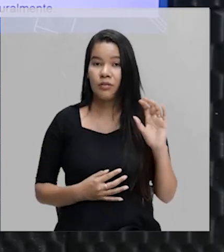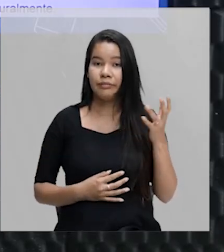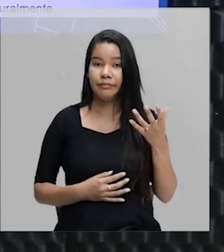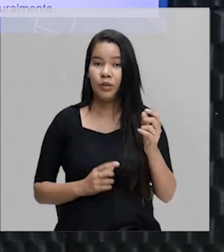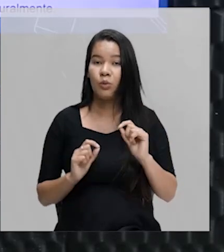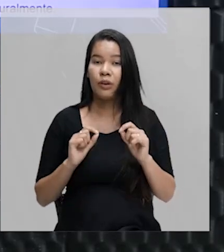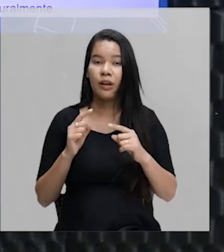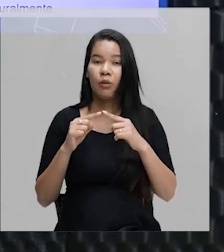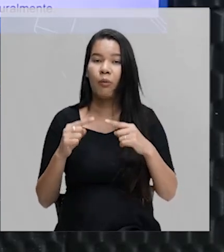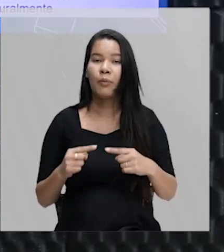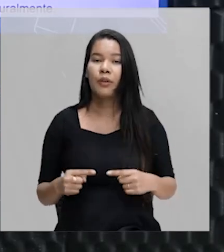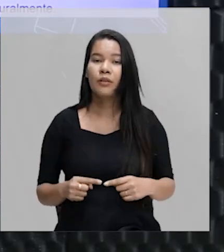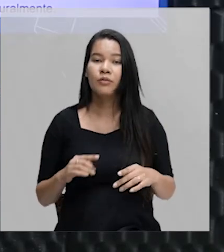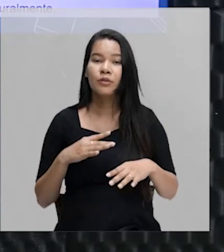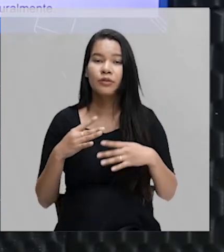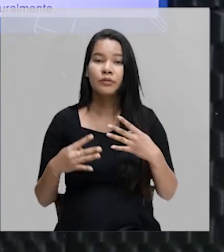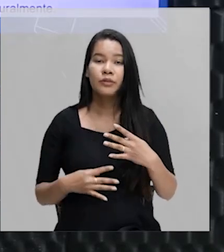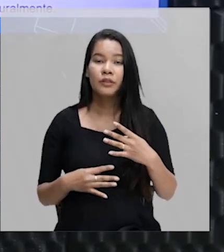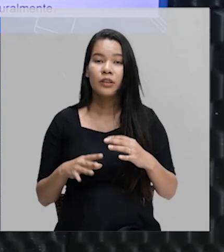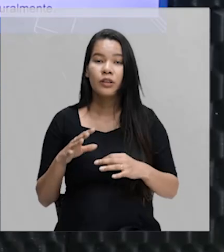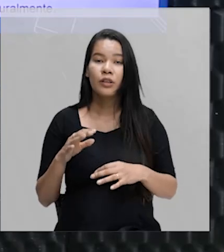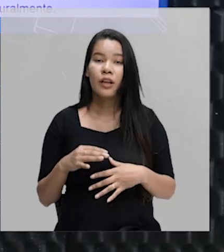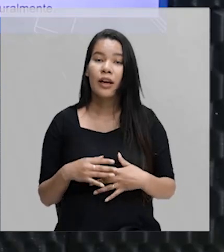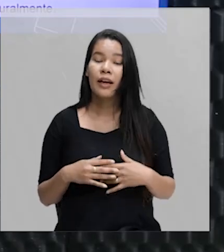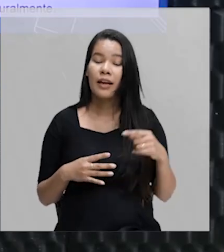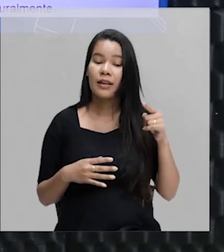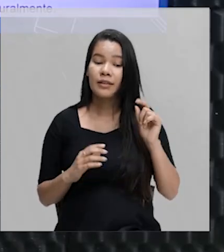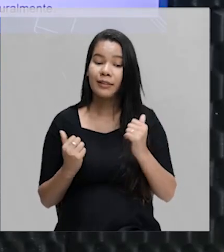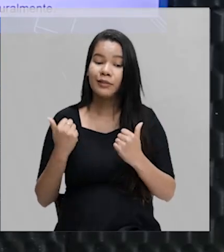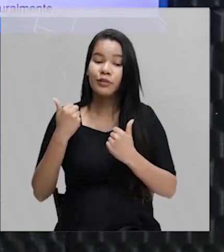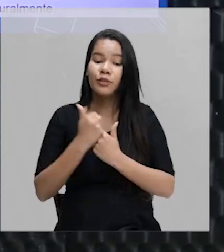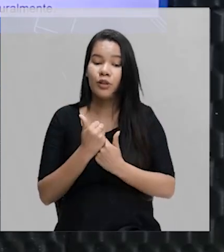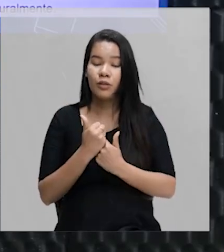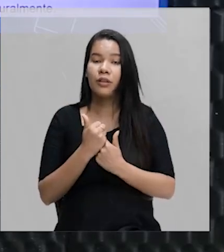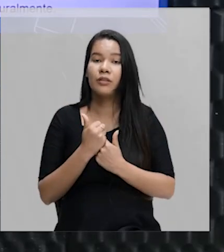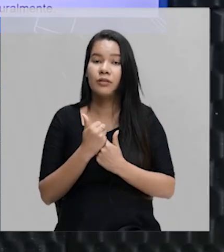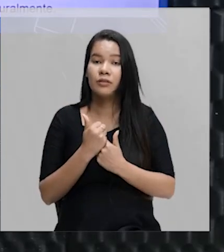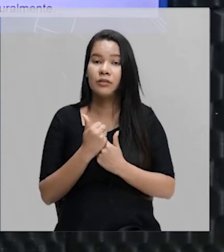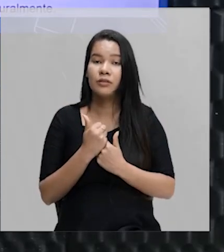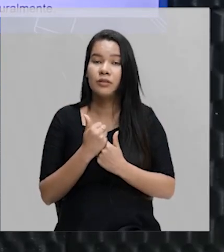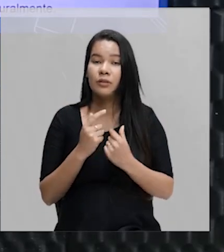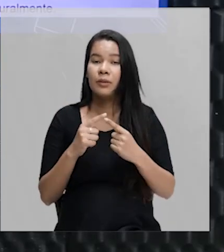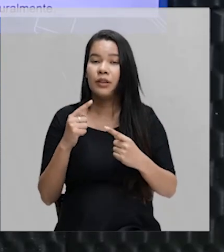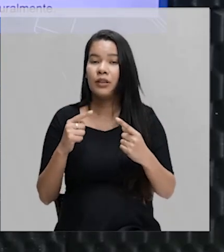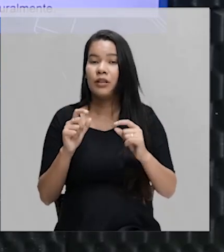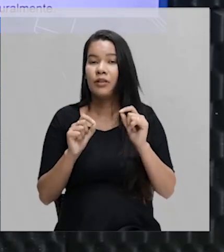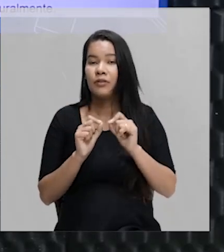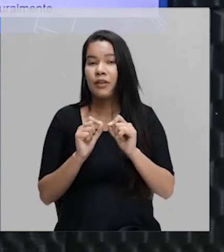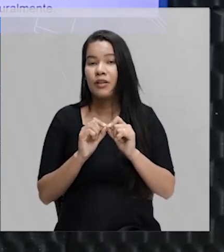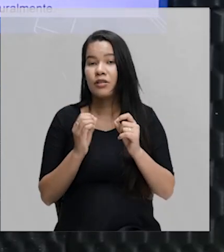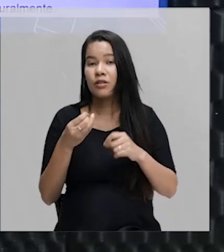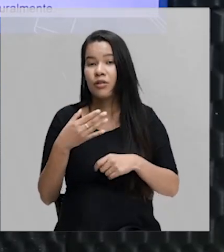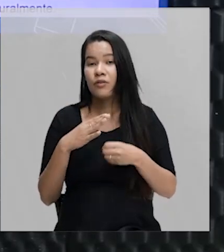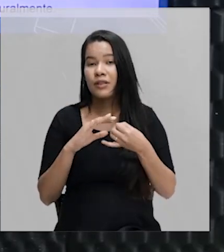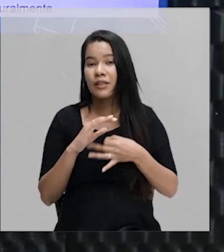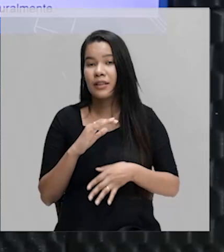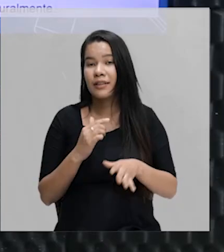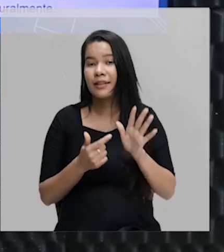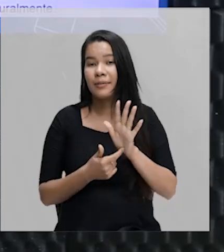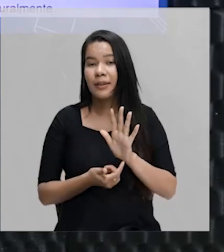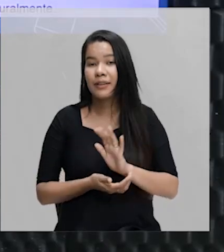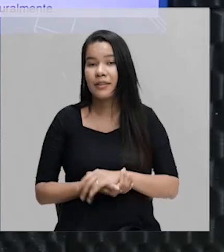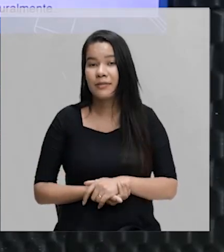recombinações genéticas? É justamente essa troca de material genético dos genitores, que faz com que novas características